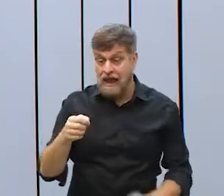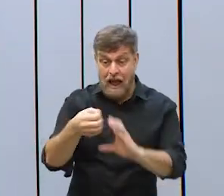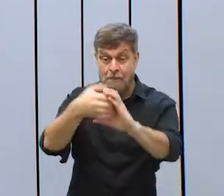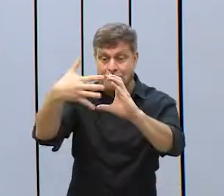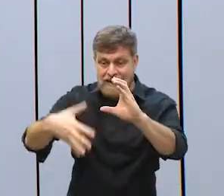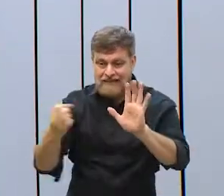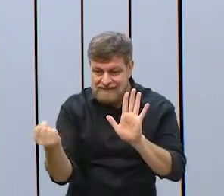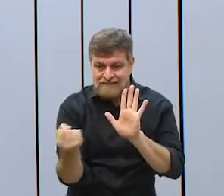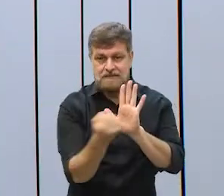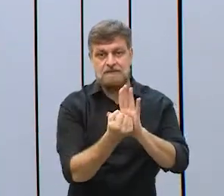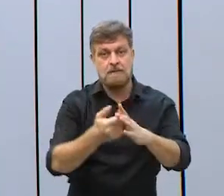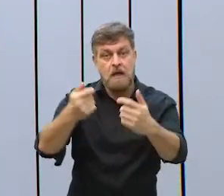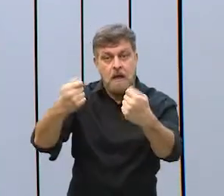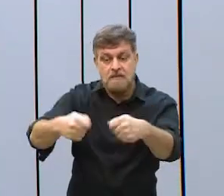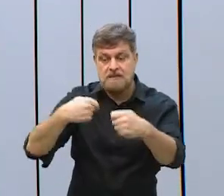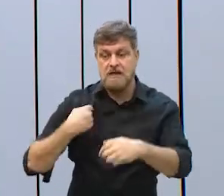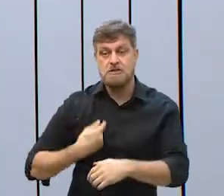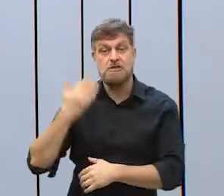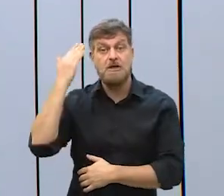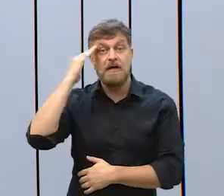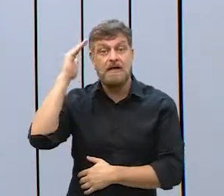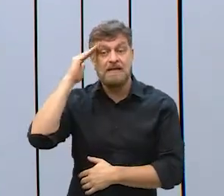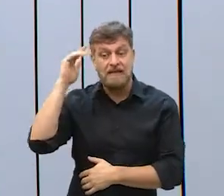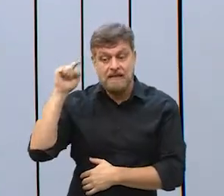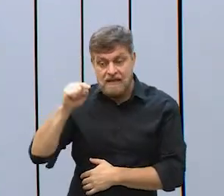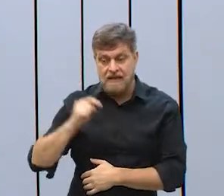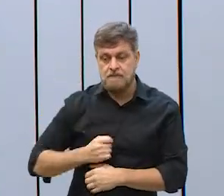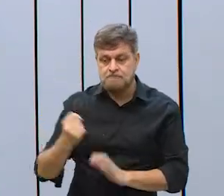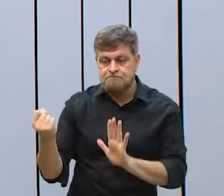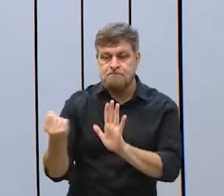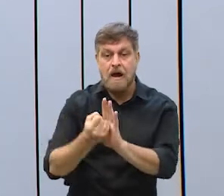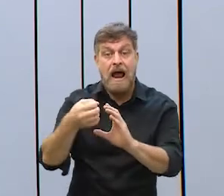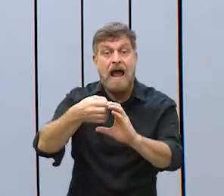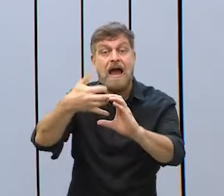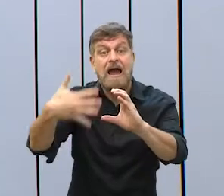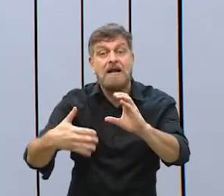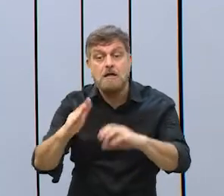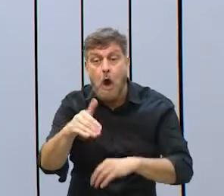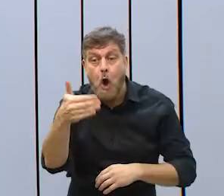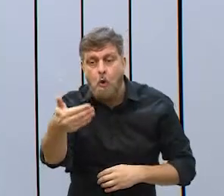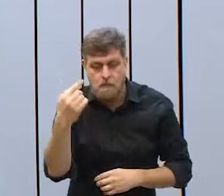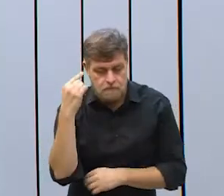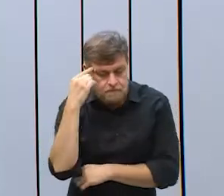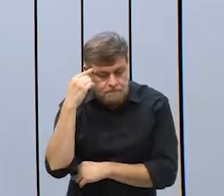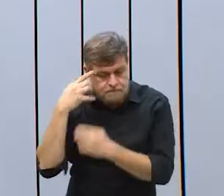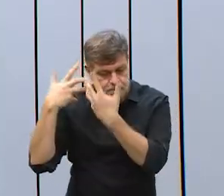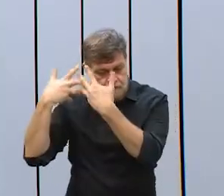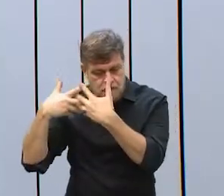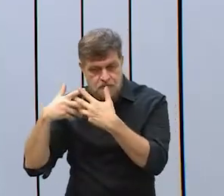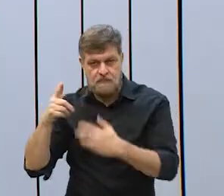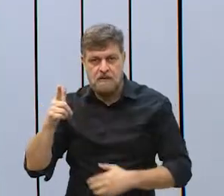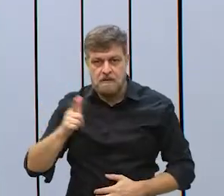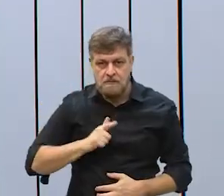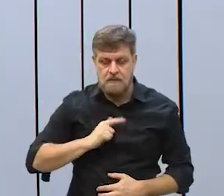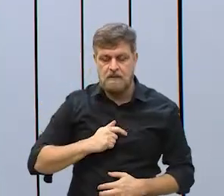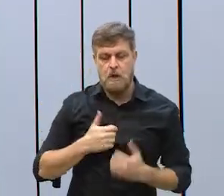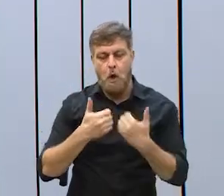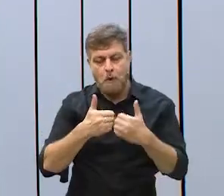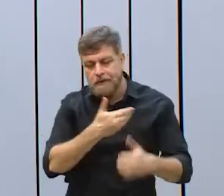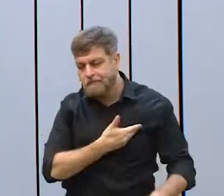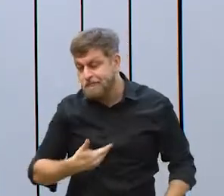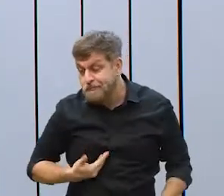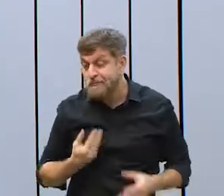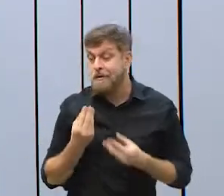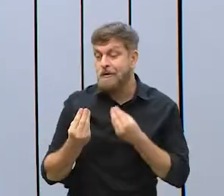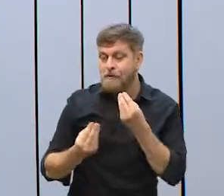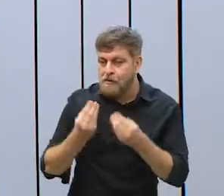precisamos entender, começar a pensar numa característica. Mas para pensar numa característica, aí vem a mobilidade urbana, como